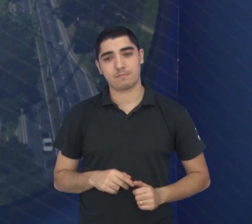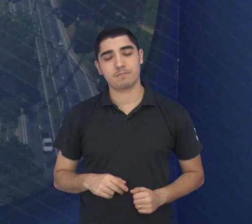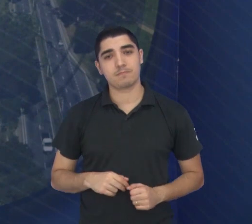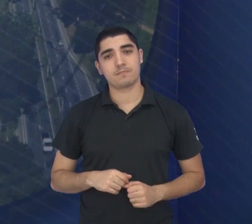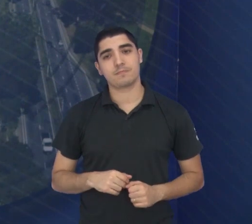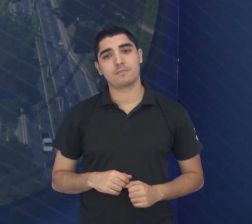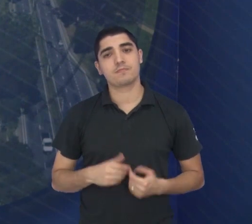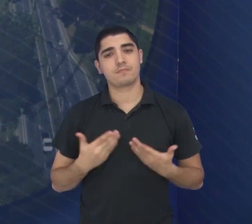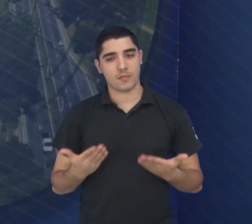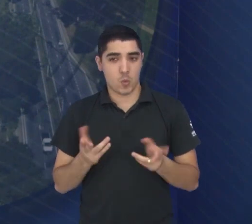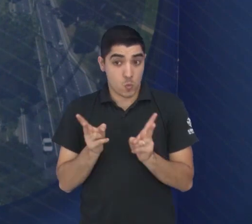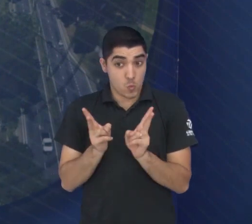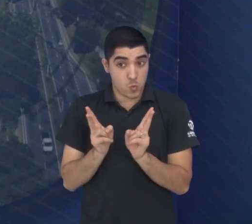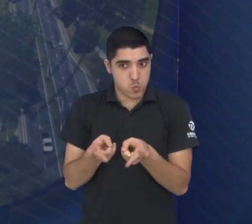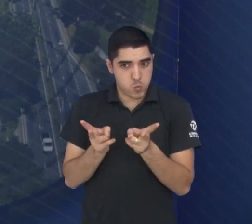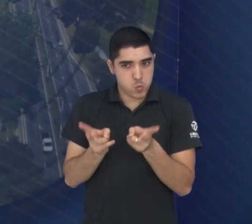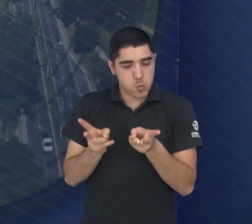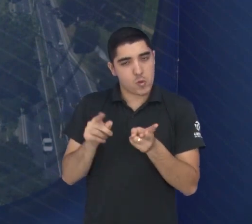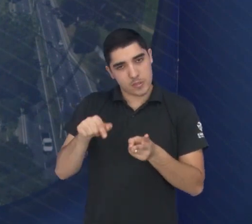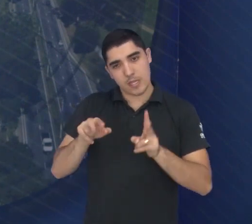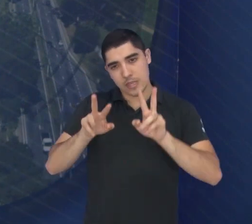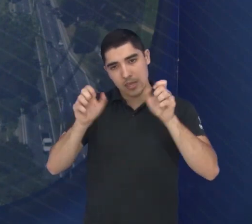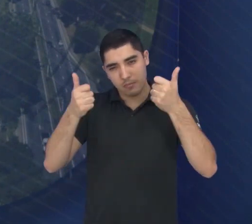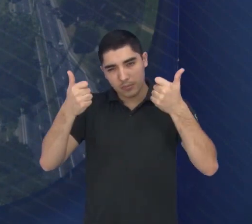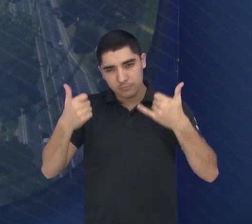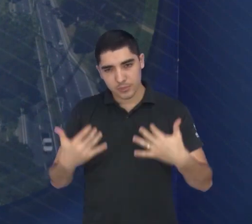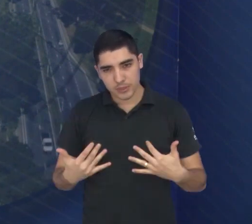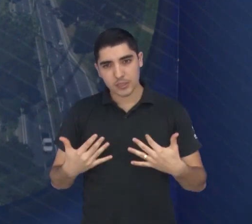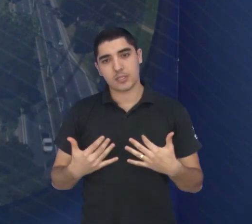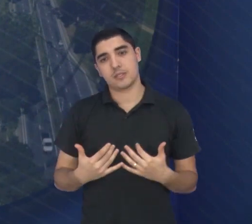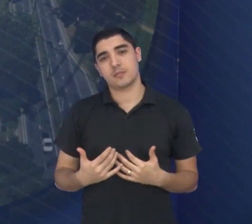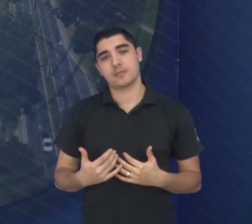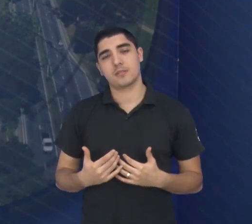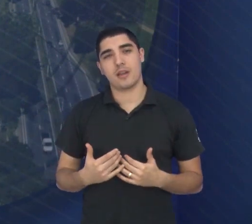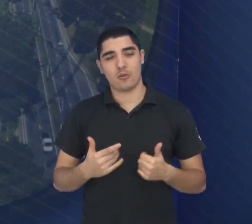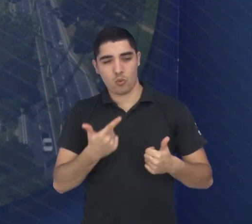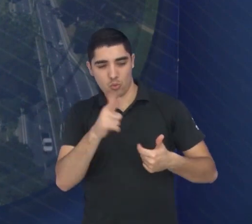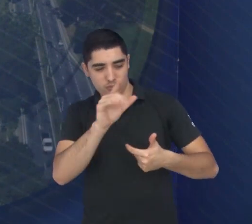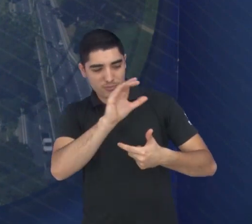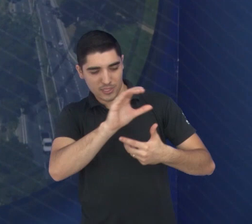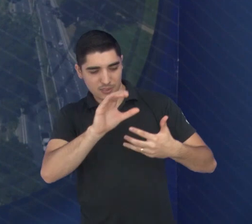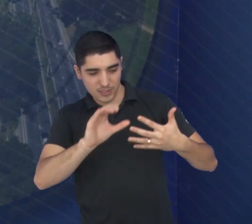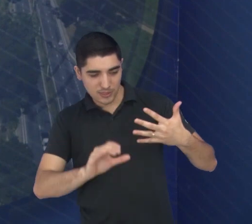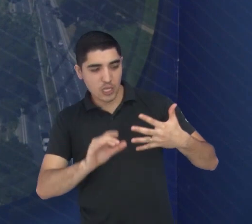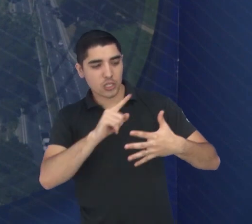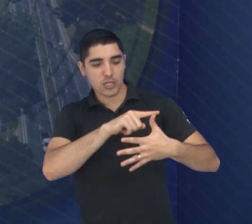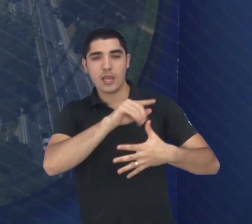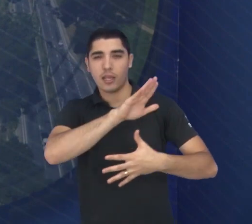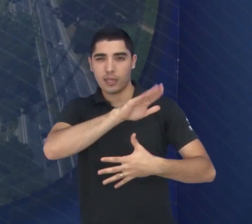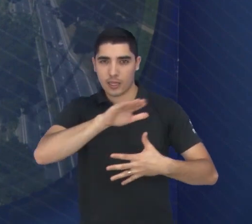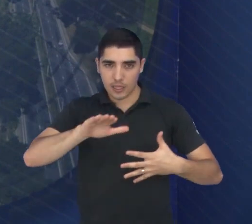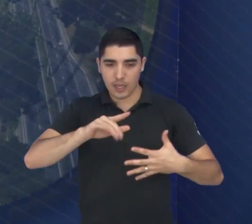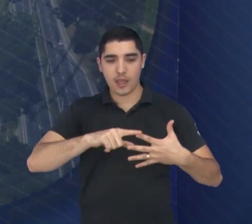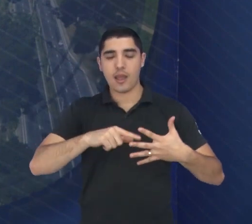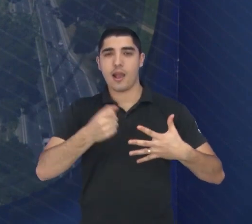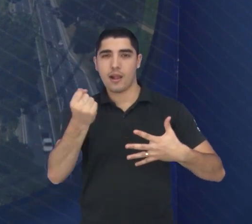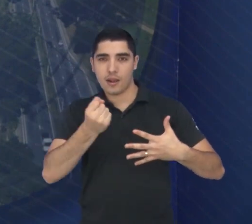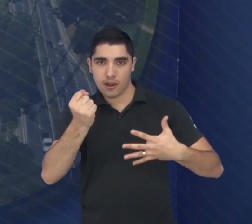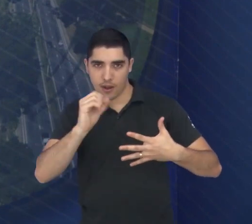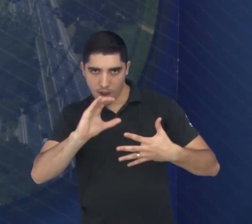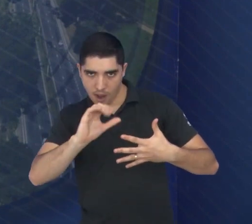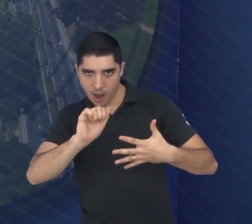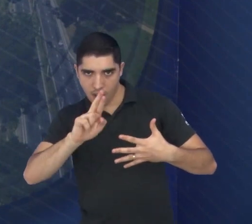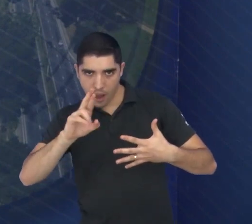gente continuar, então, com alguns dos outros Cs, né, a gente já falou sobre crianças, carros. Um